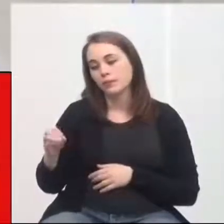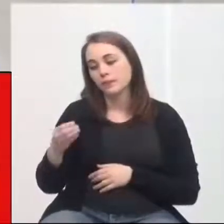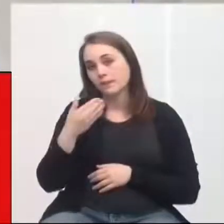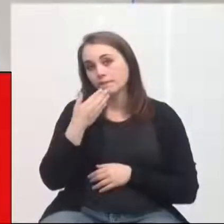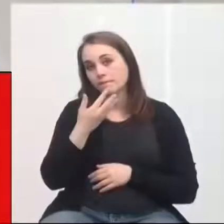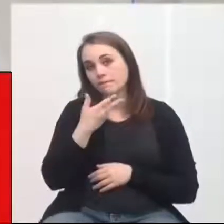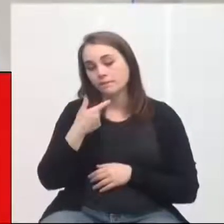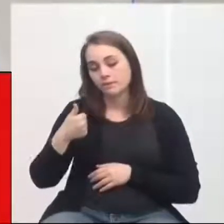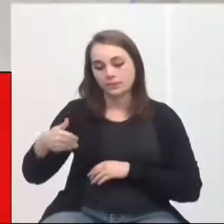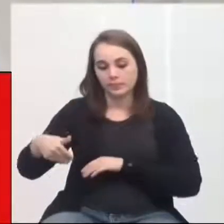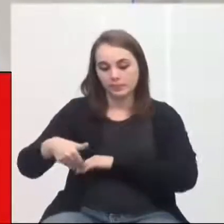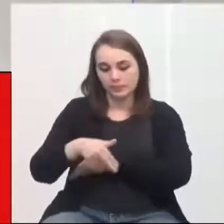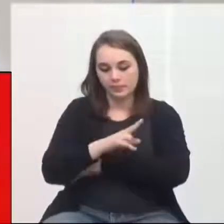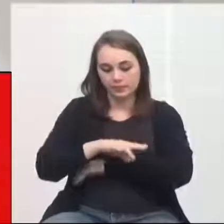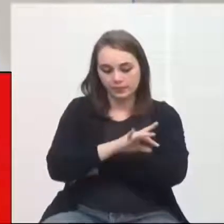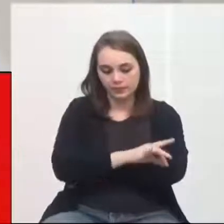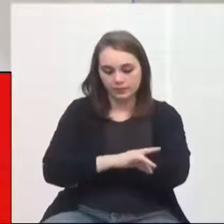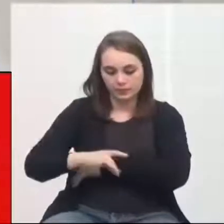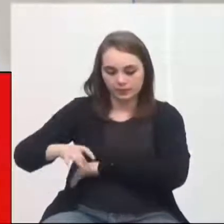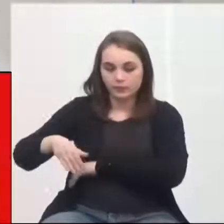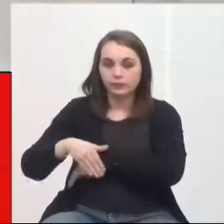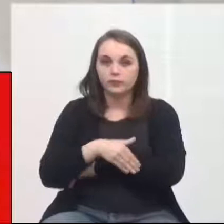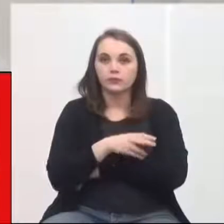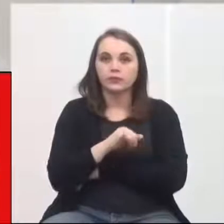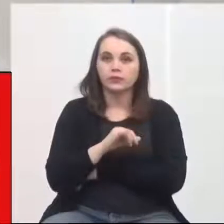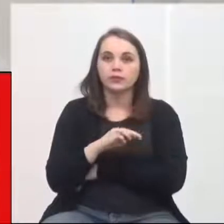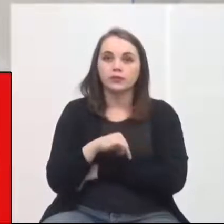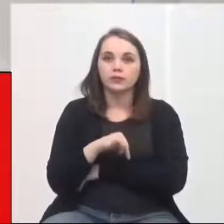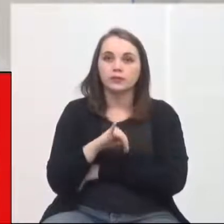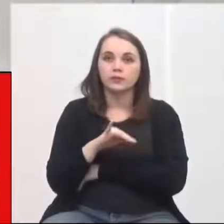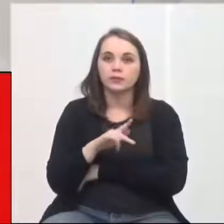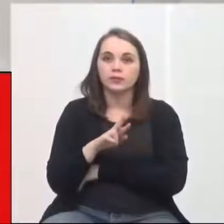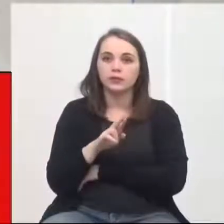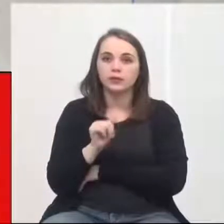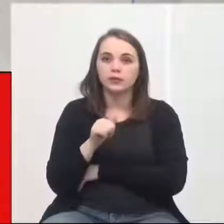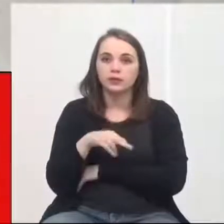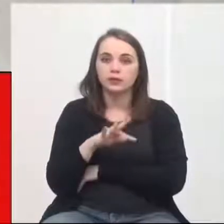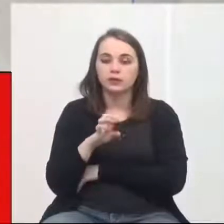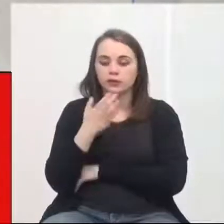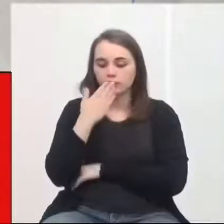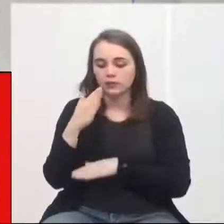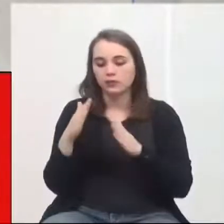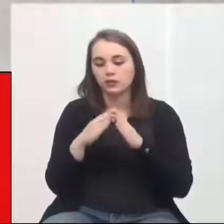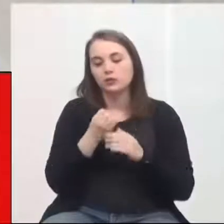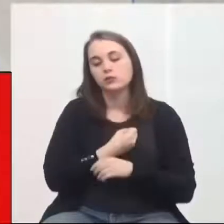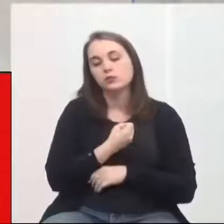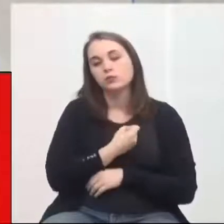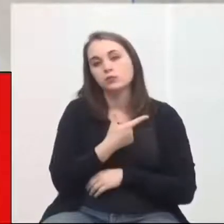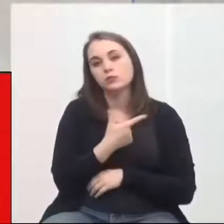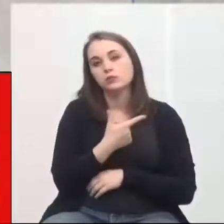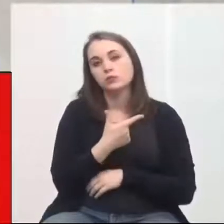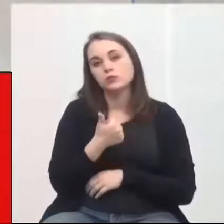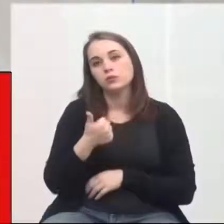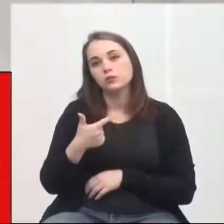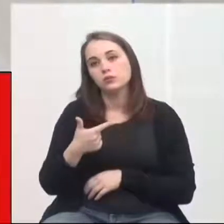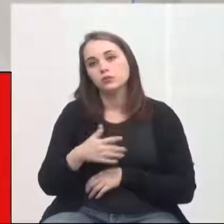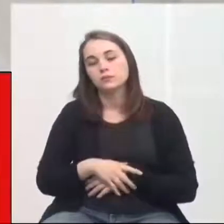reparos na pavimentação asfáltica da rua Imigrante Milioli, de frente à casa 212, no bairro Santo